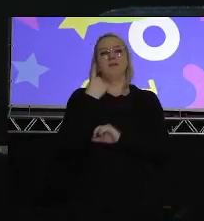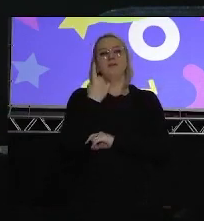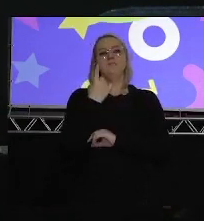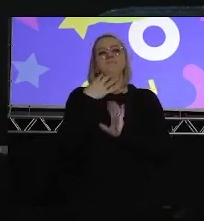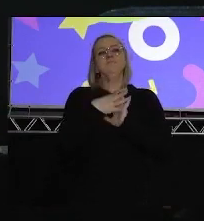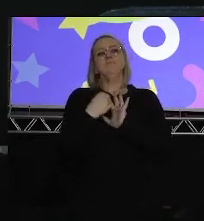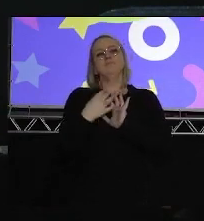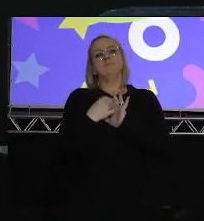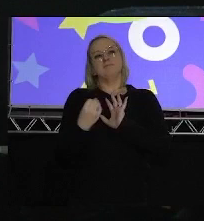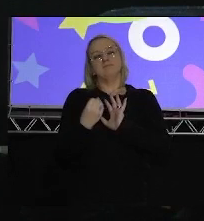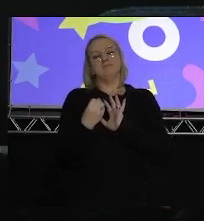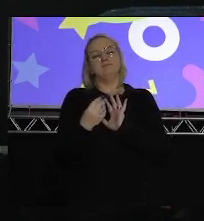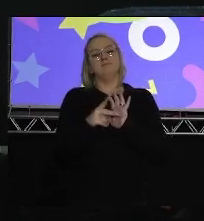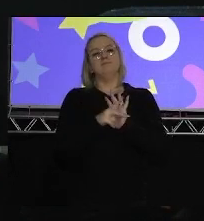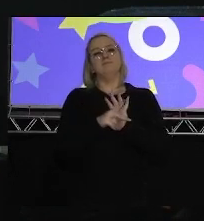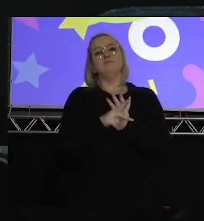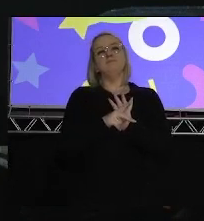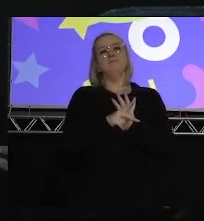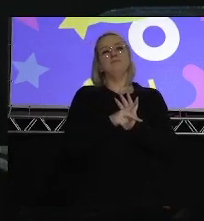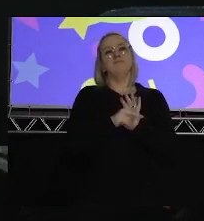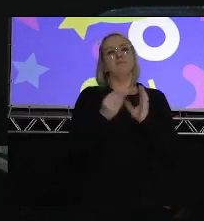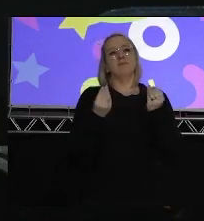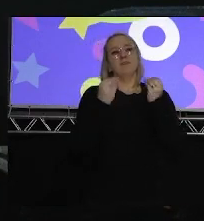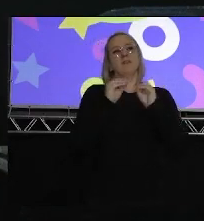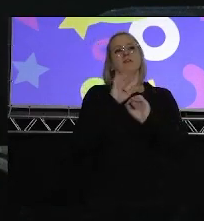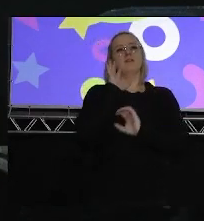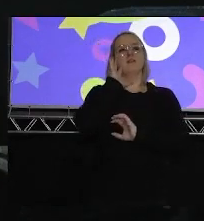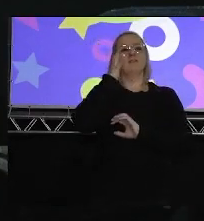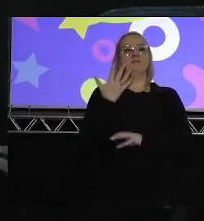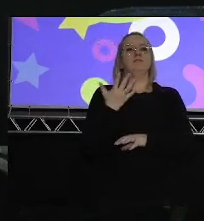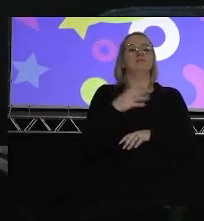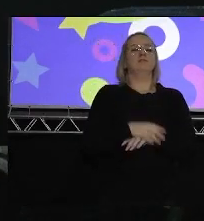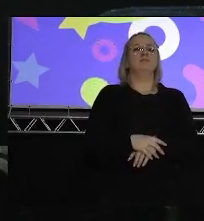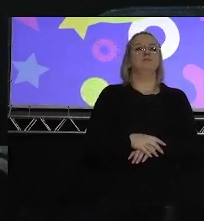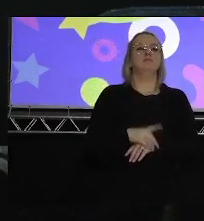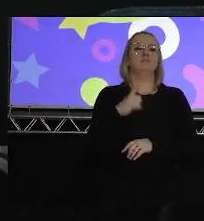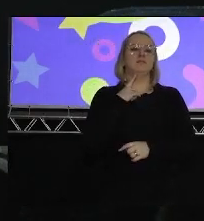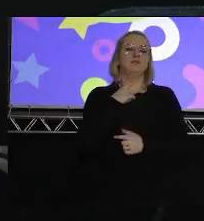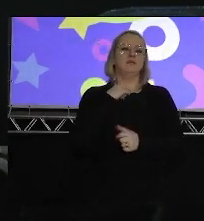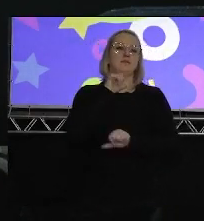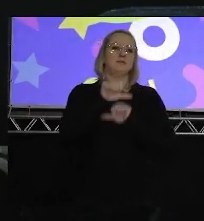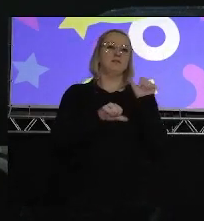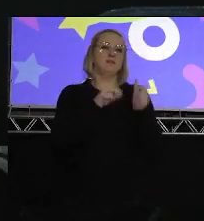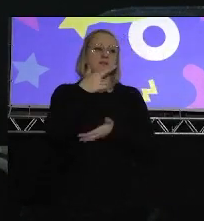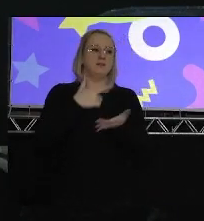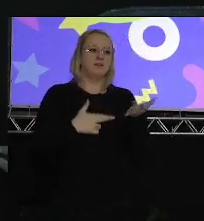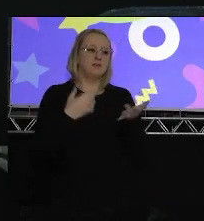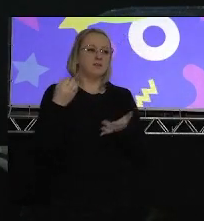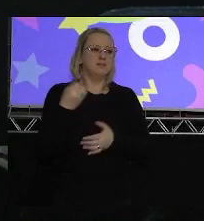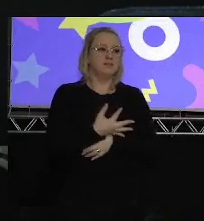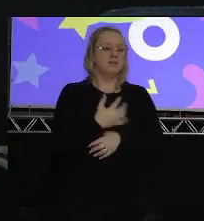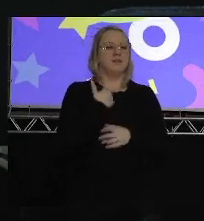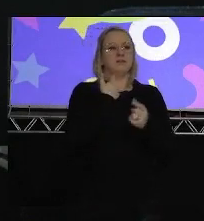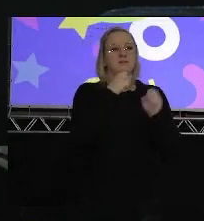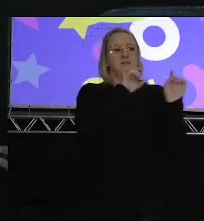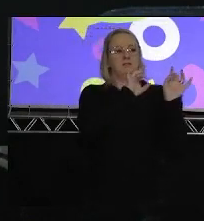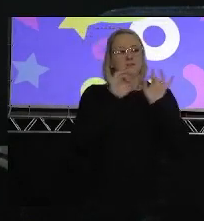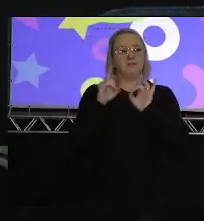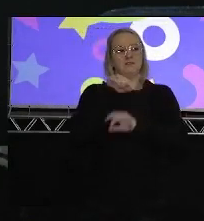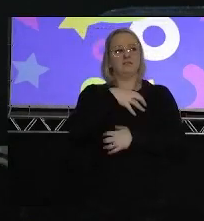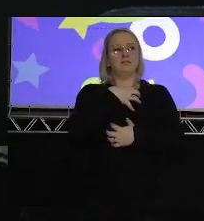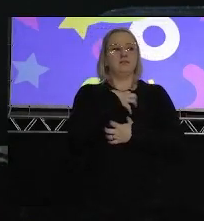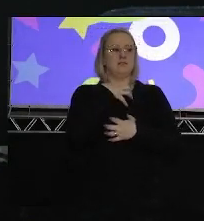para especificar incremento de solução. Então, tem que mudar um relatório, criar um relatório novo, tem que especificar dessa